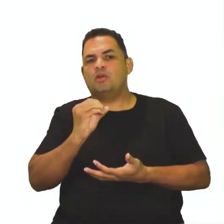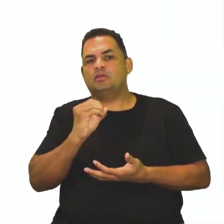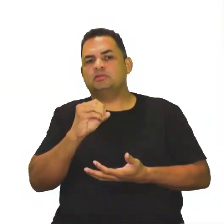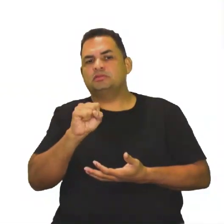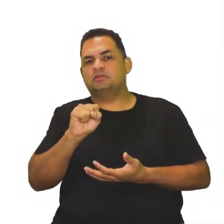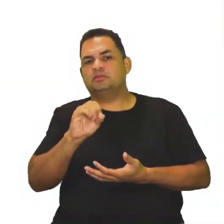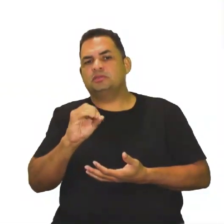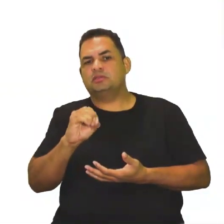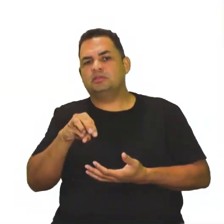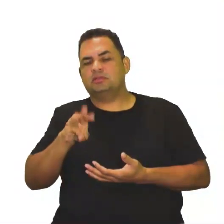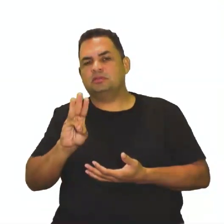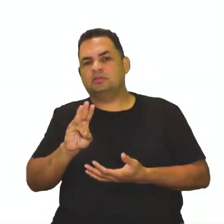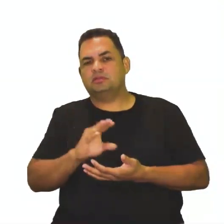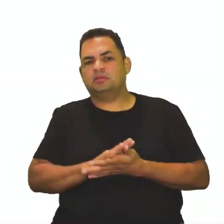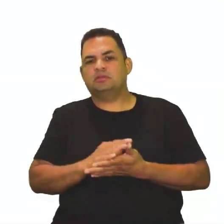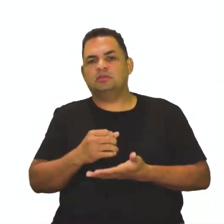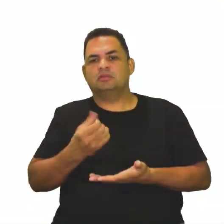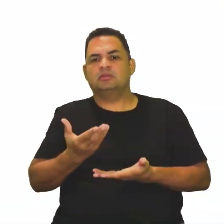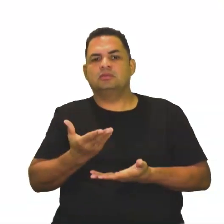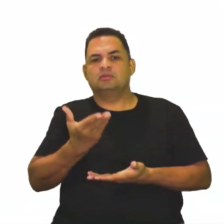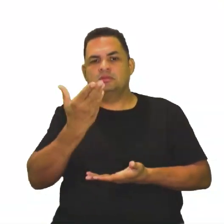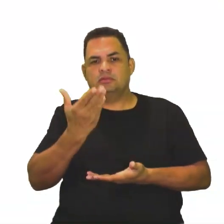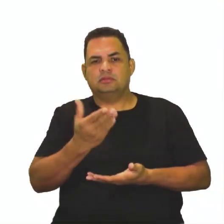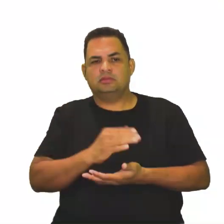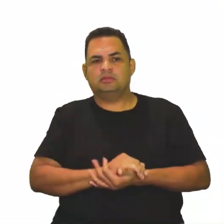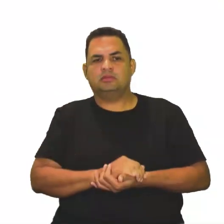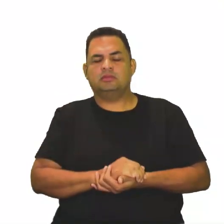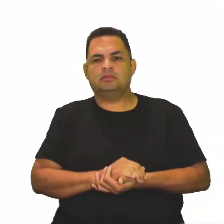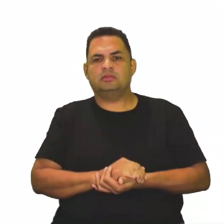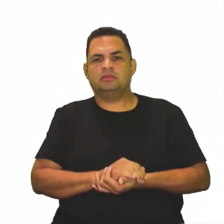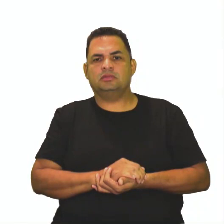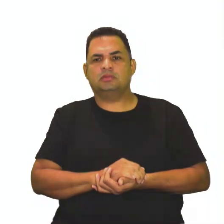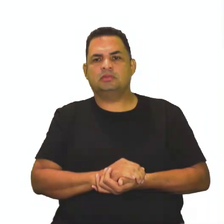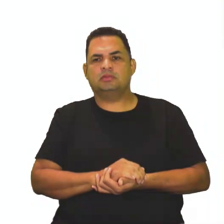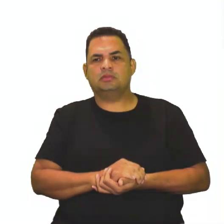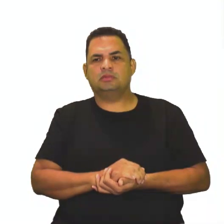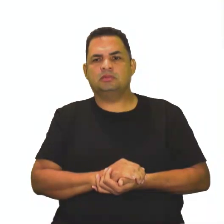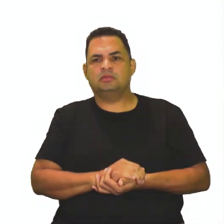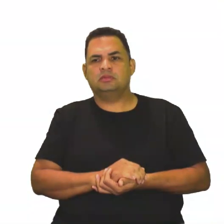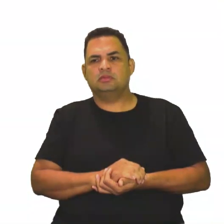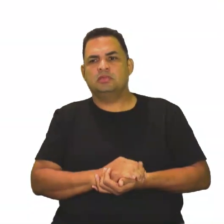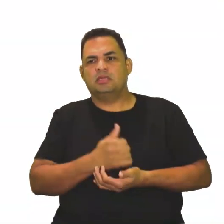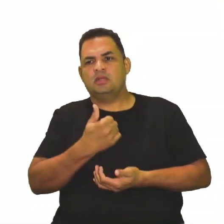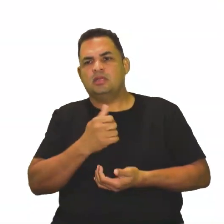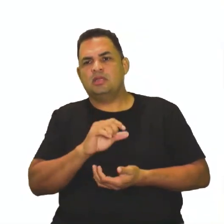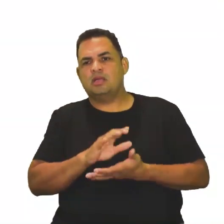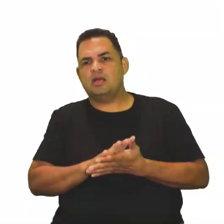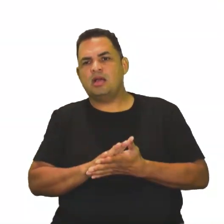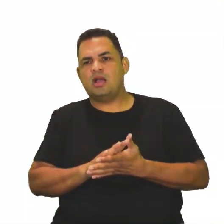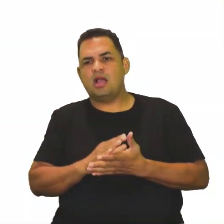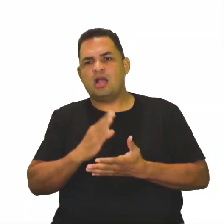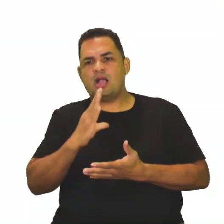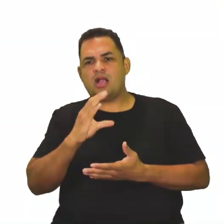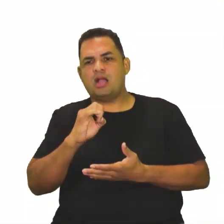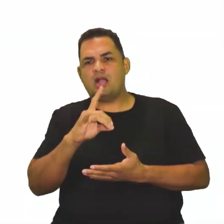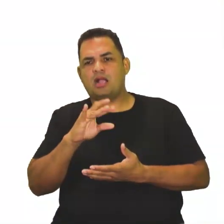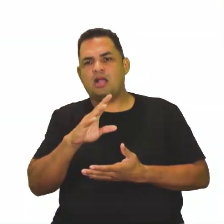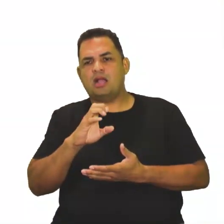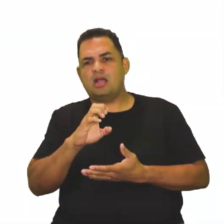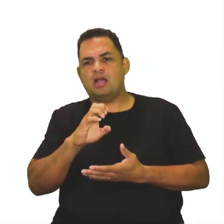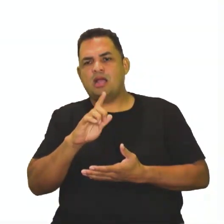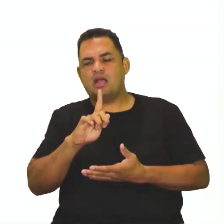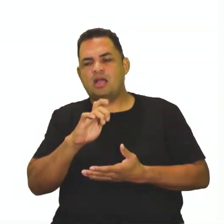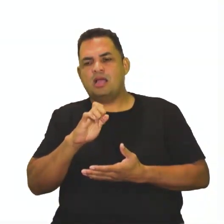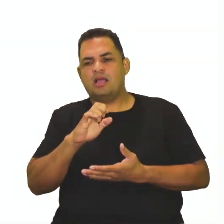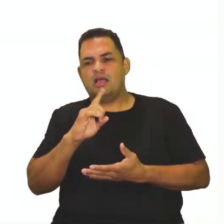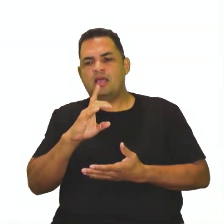tá? Pessoal, sendo a carga elementar, é aquela carguinha elementar lá da unidade 1 que a gente conversou quando a